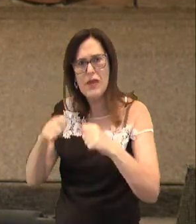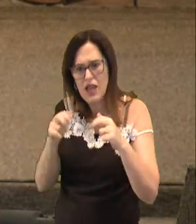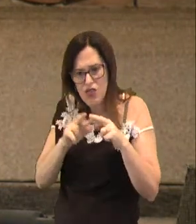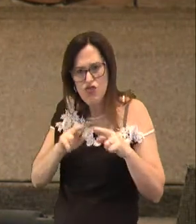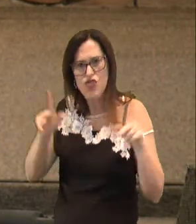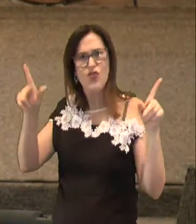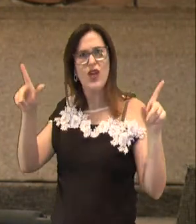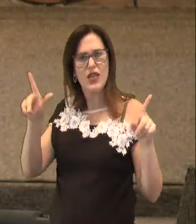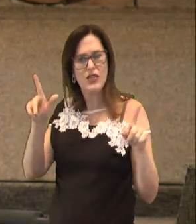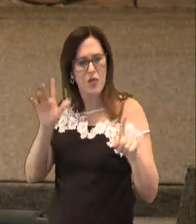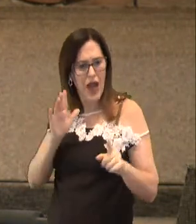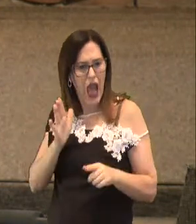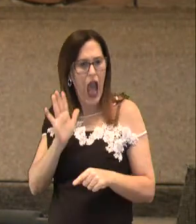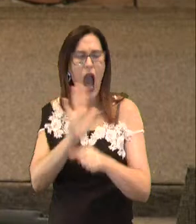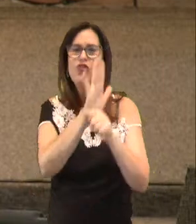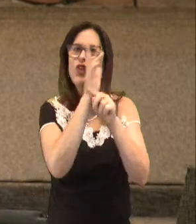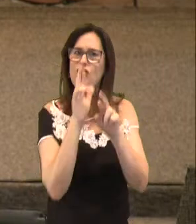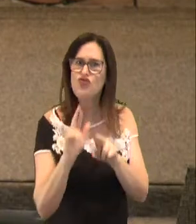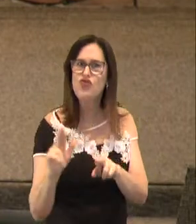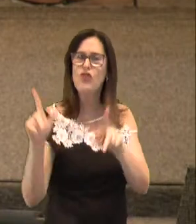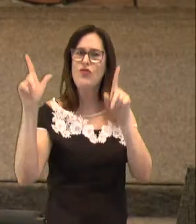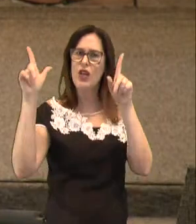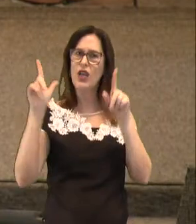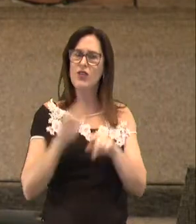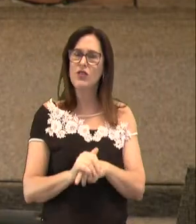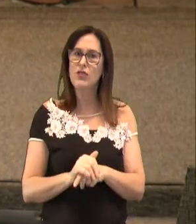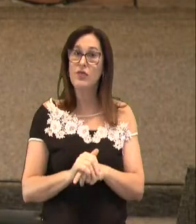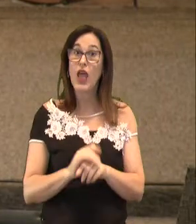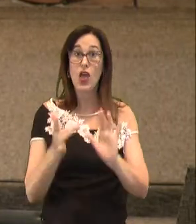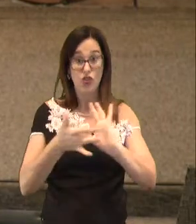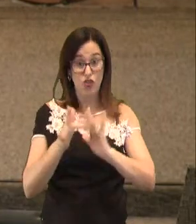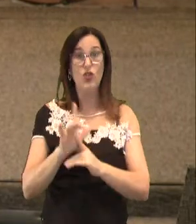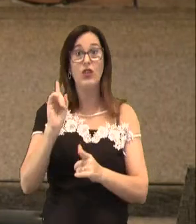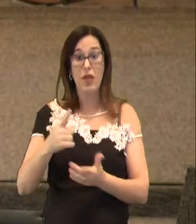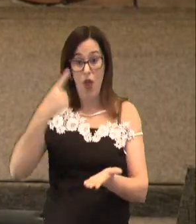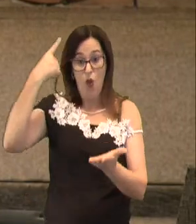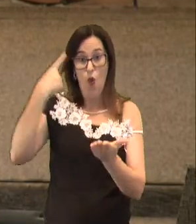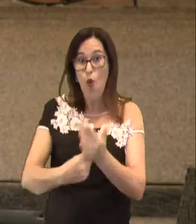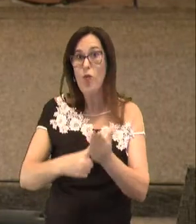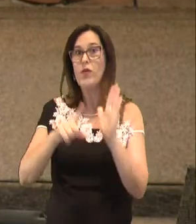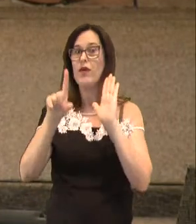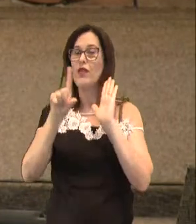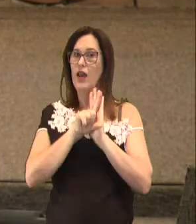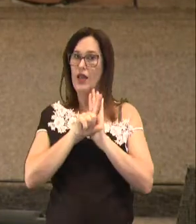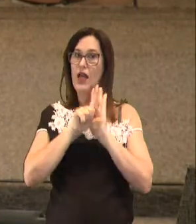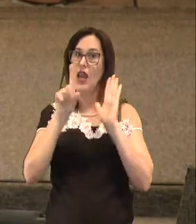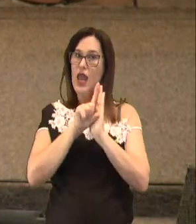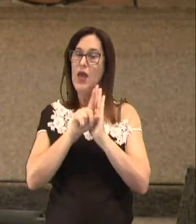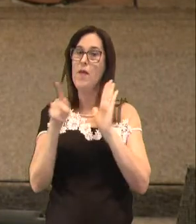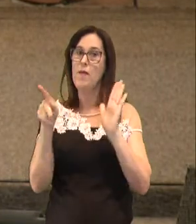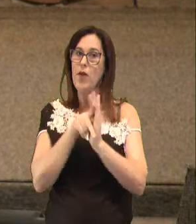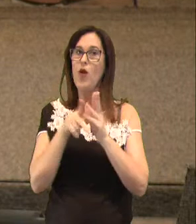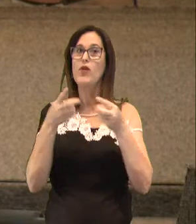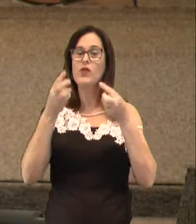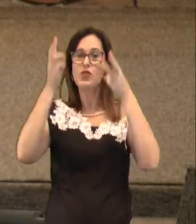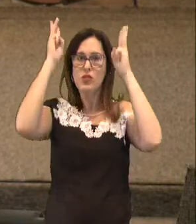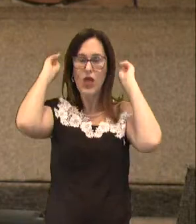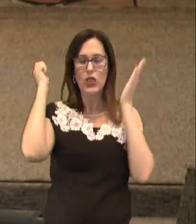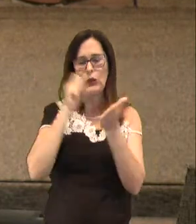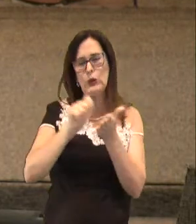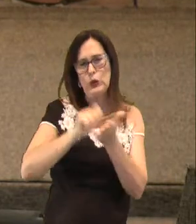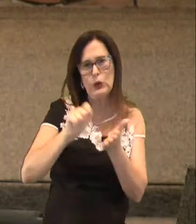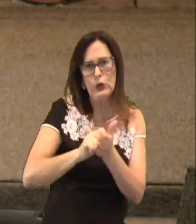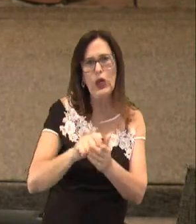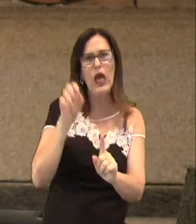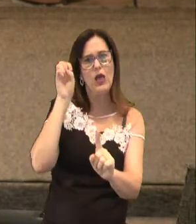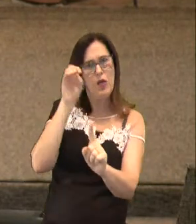então fazer diferença. Jesus vem falar também sobre o cumprimento da lei, a lei de Moisés, os escritos, os